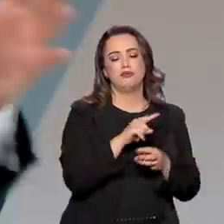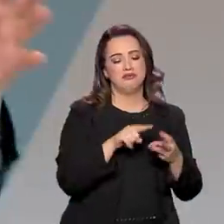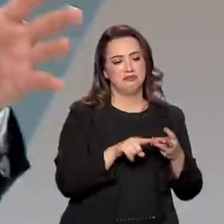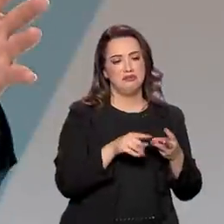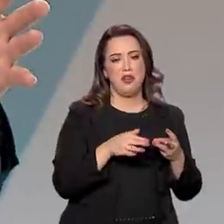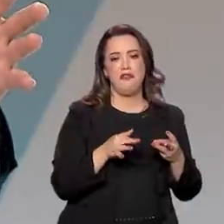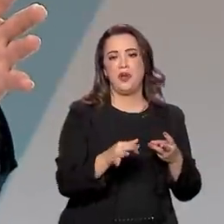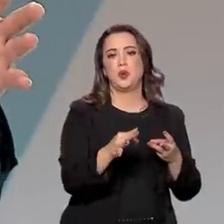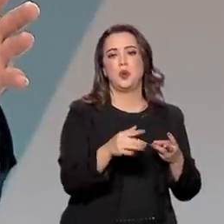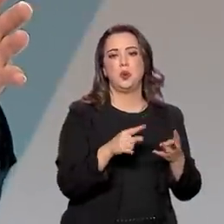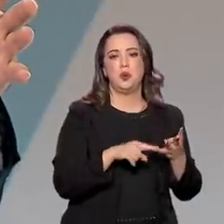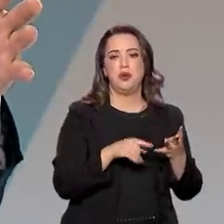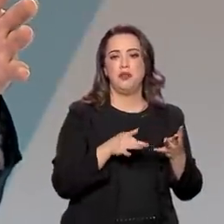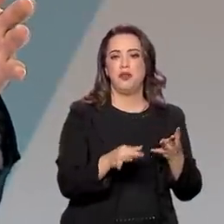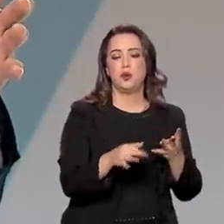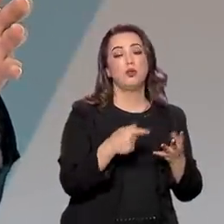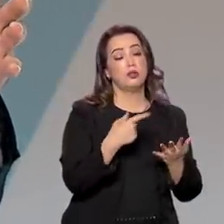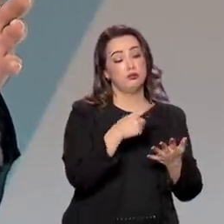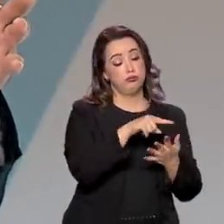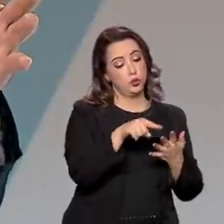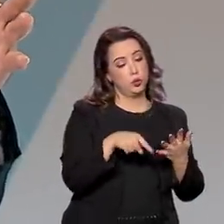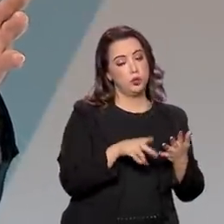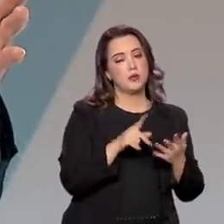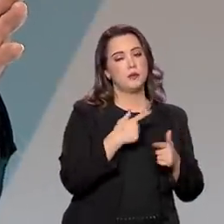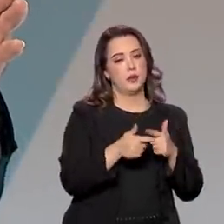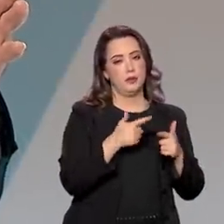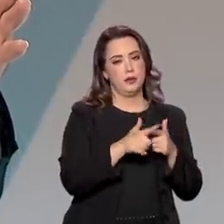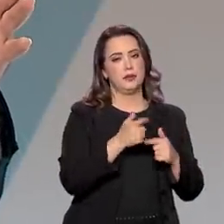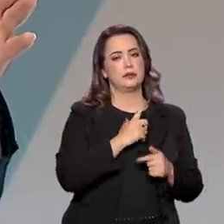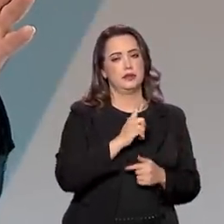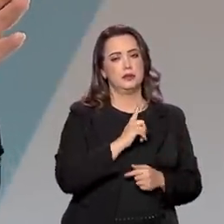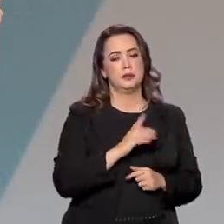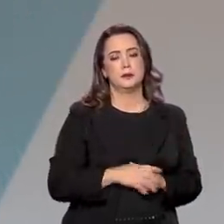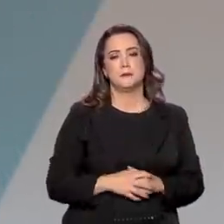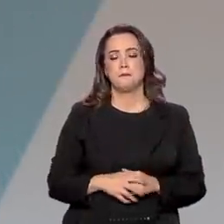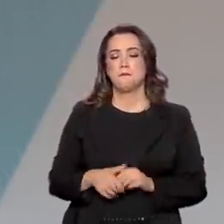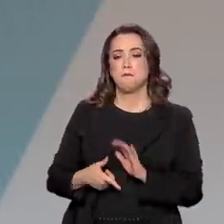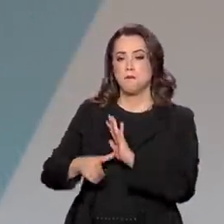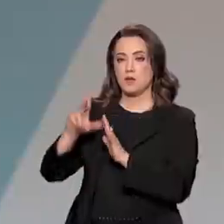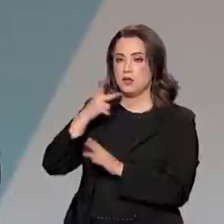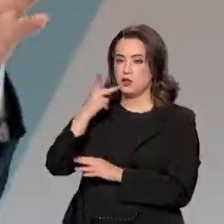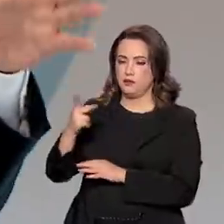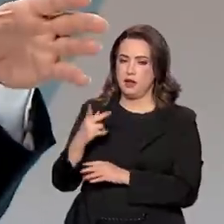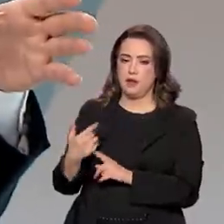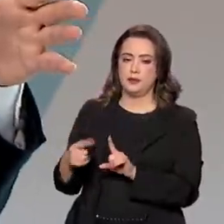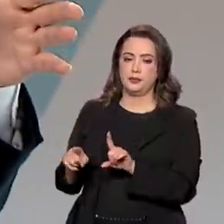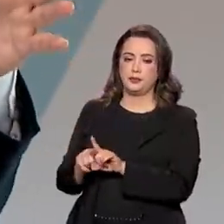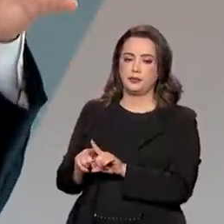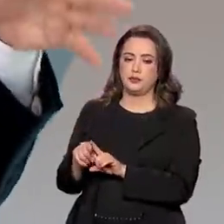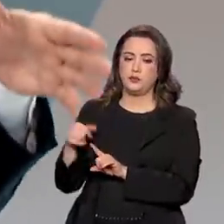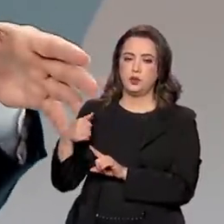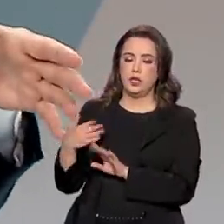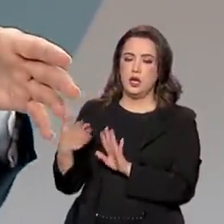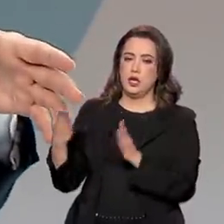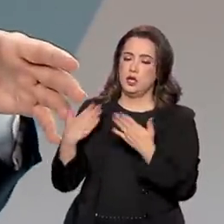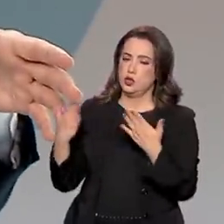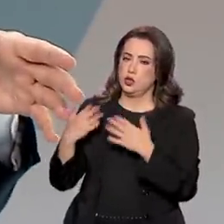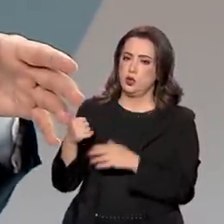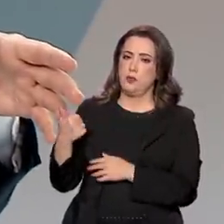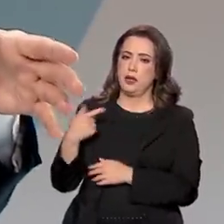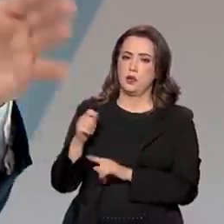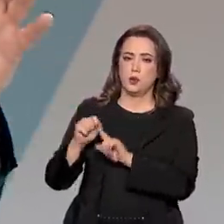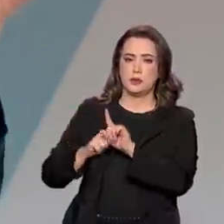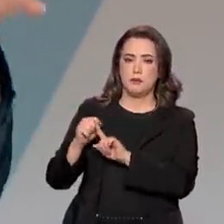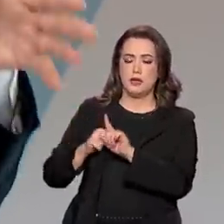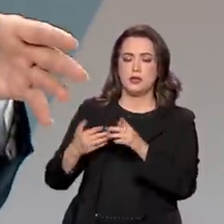agora a gente falar dos dispensados eu queria que o senhor falar e do posterior a esses doze meses os 12 meses